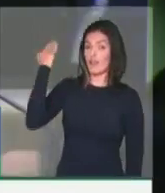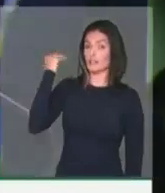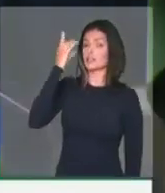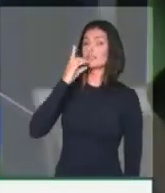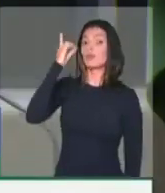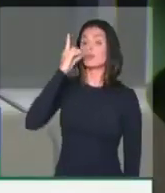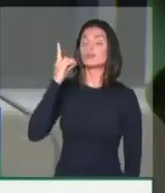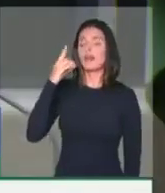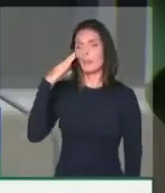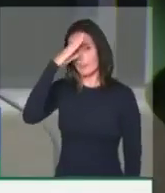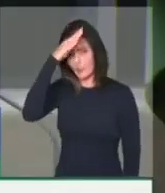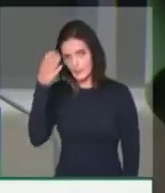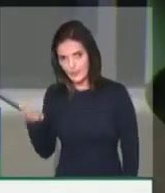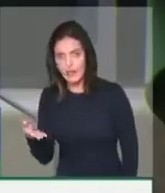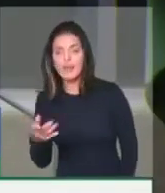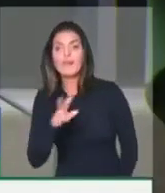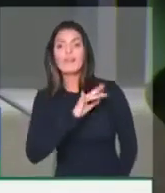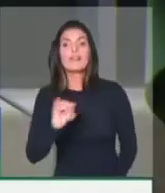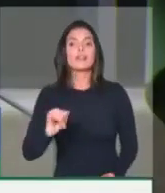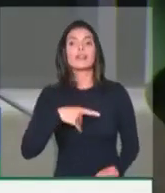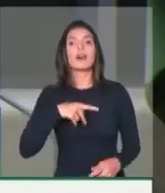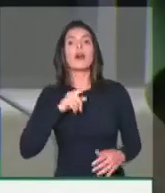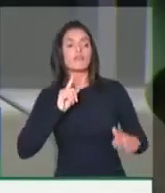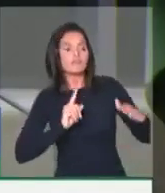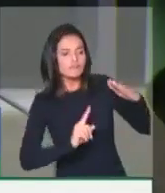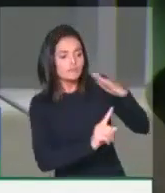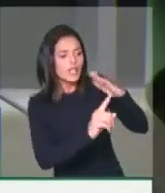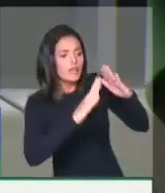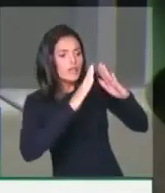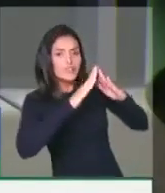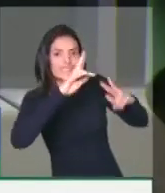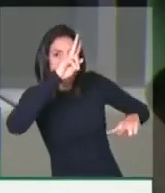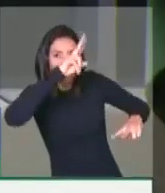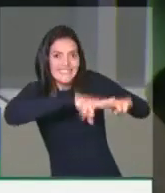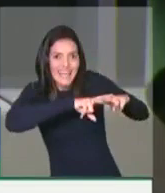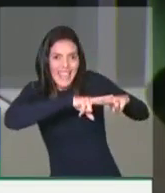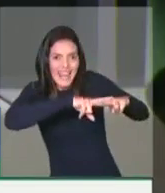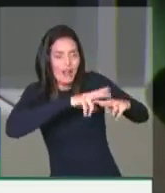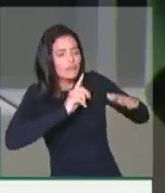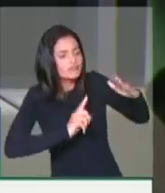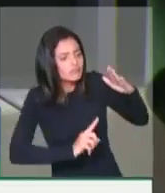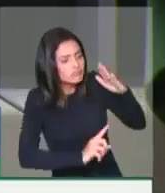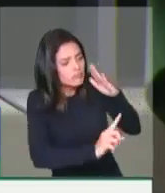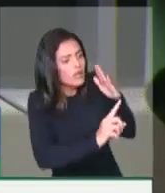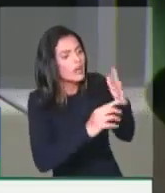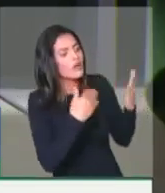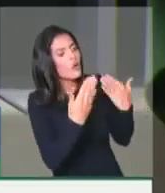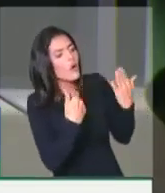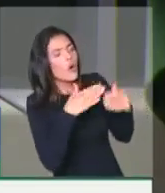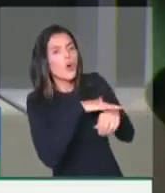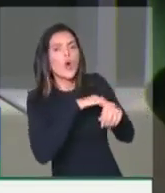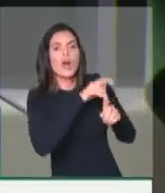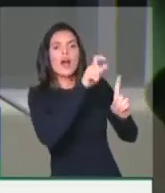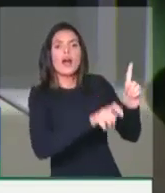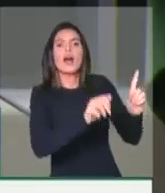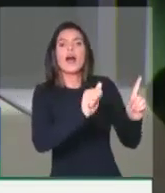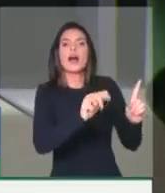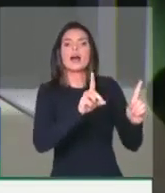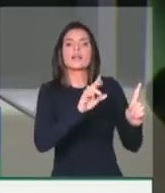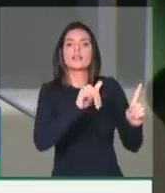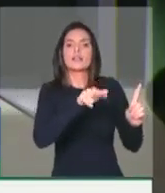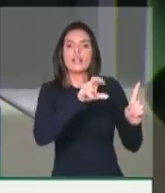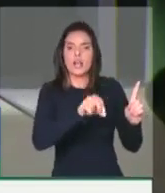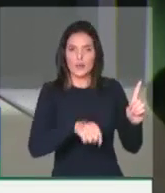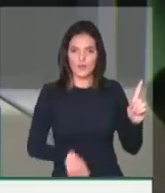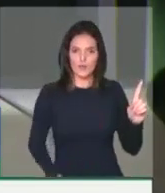de milícia, ia na cela do Adriano de Nóbrega e no julgamento prestar